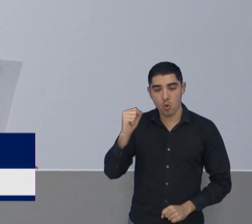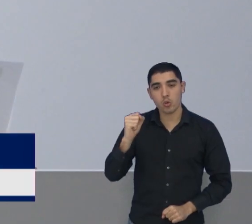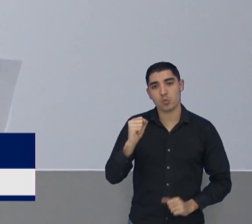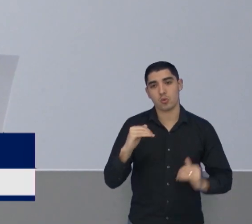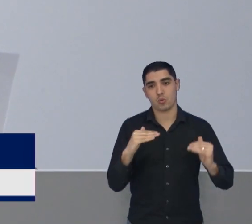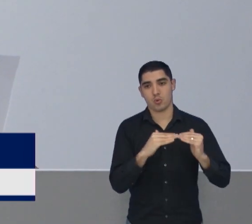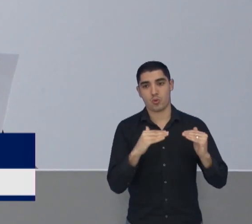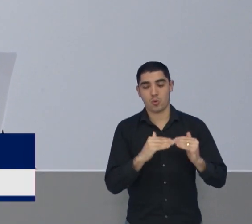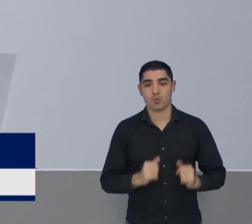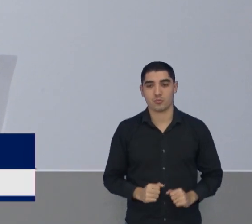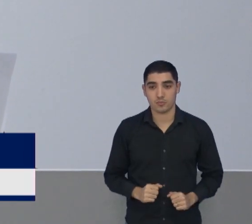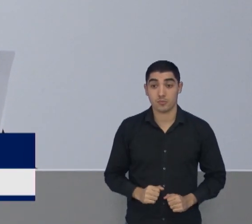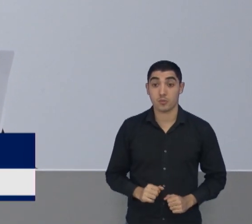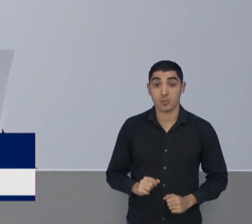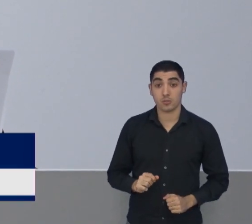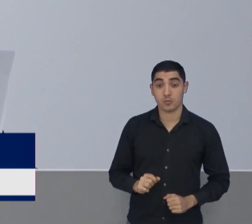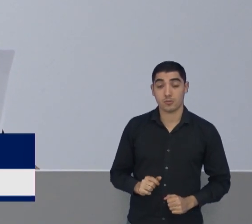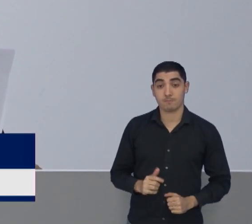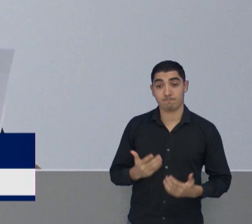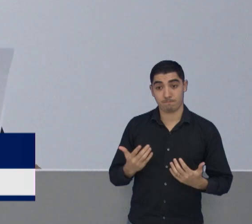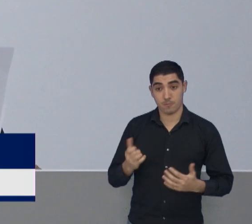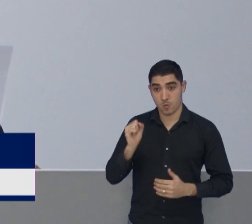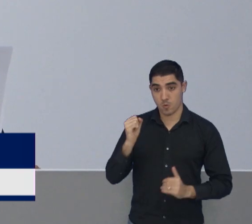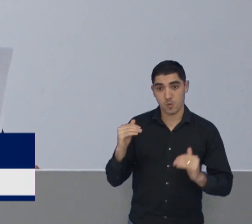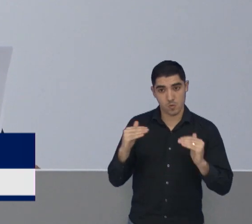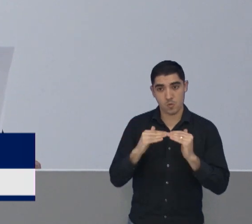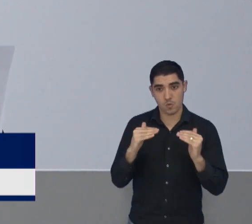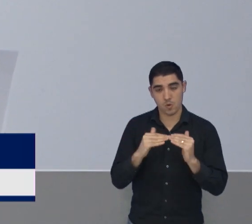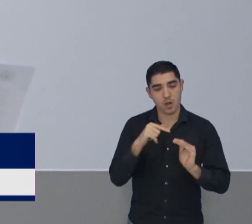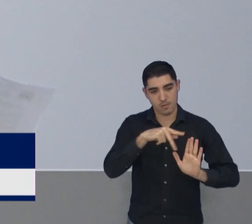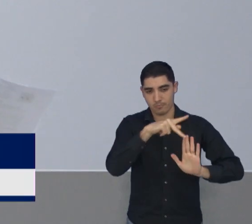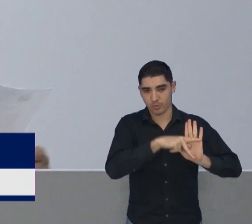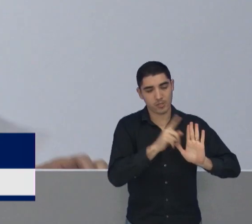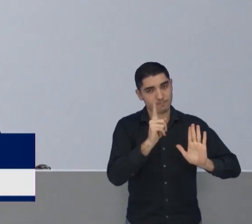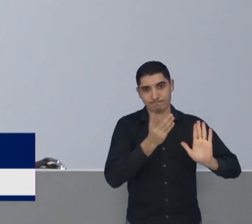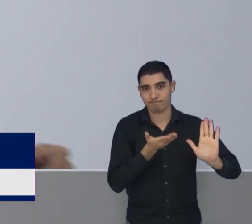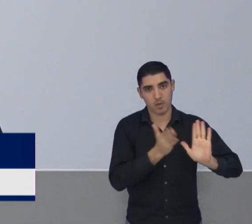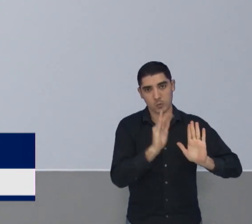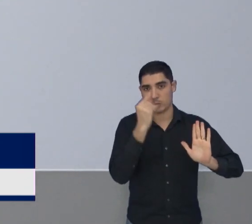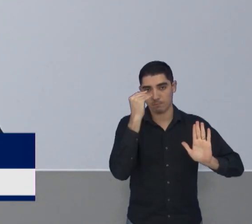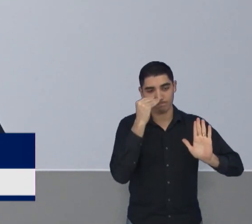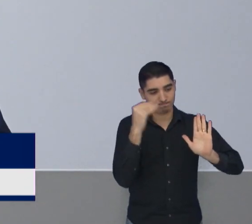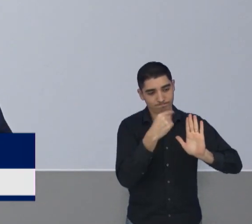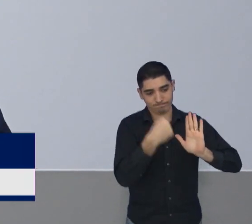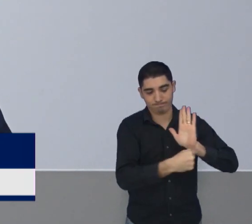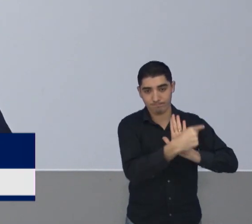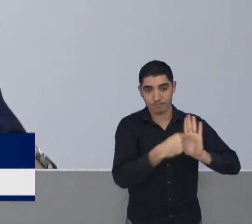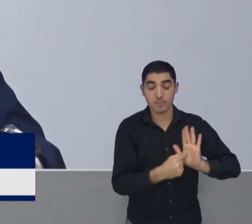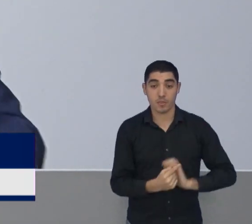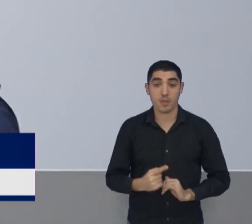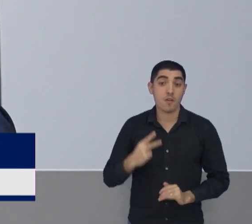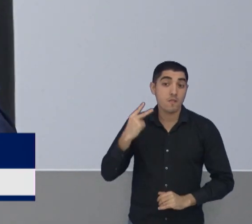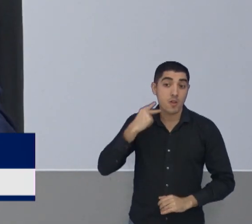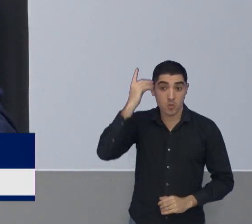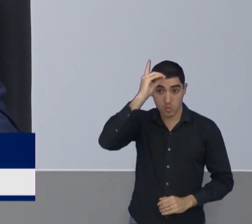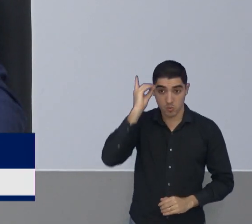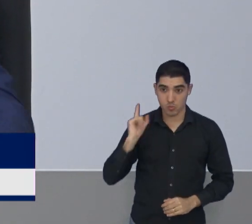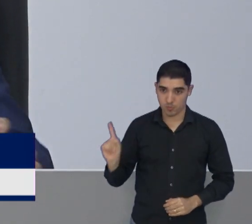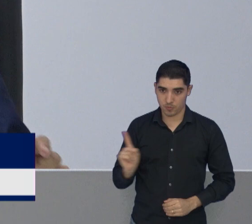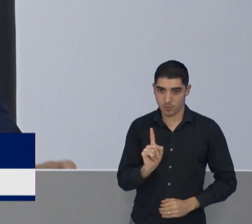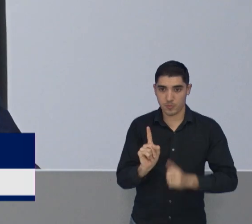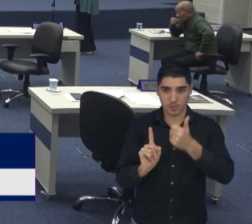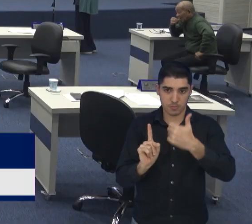presidente. Com 8 votos favoráveis, o projeto está rejeitado. Justificativa de votação por tempo de 1 minuto, a vereadora Dulce